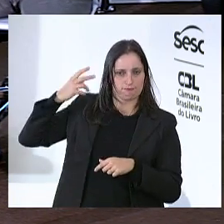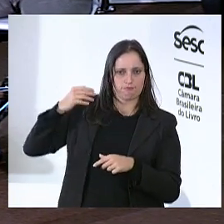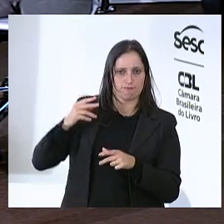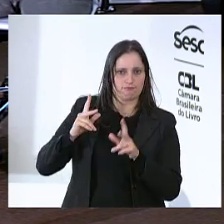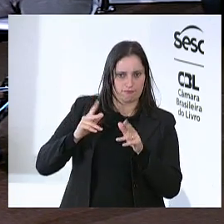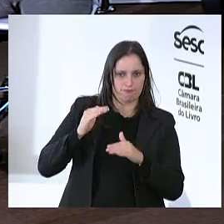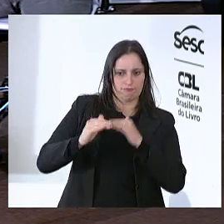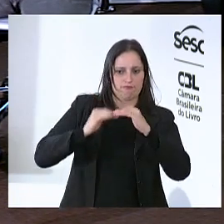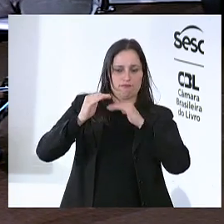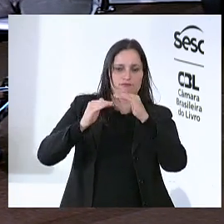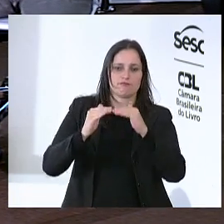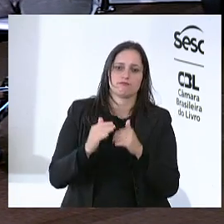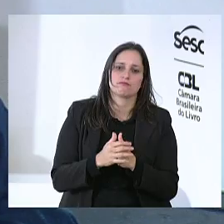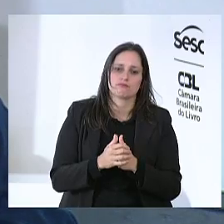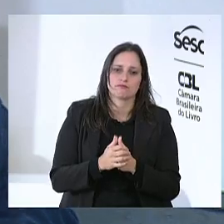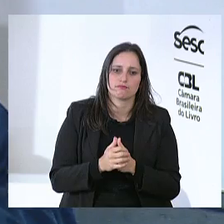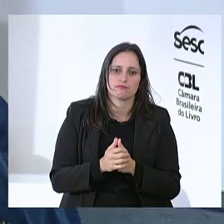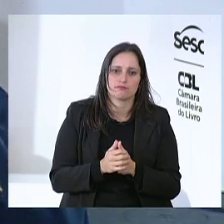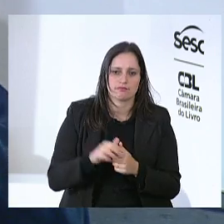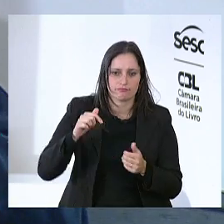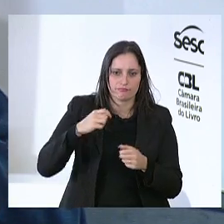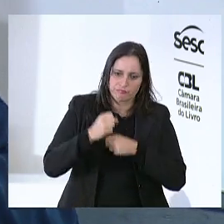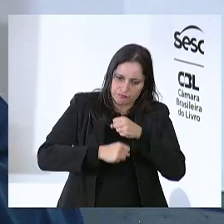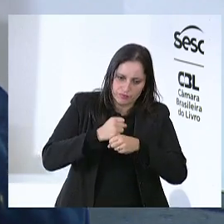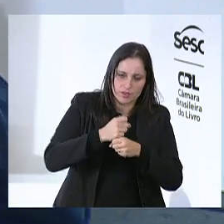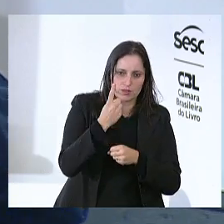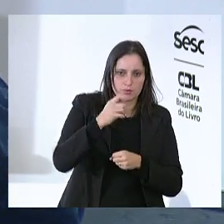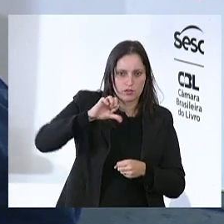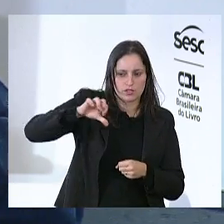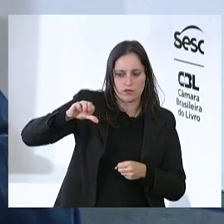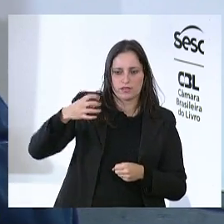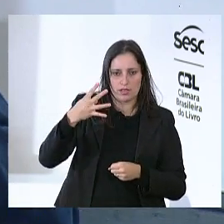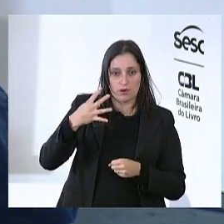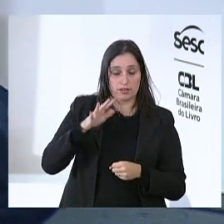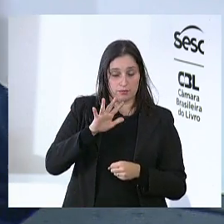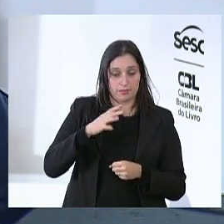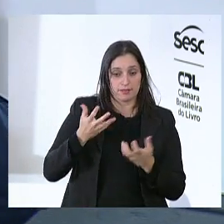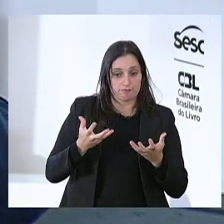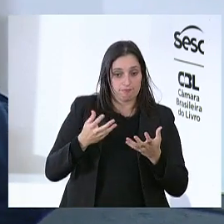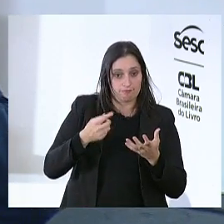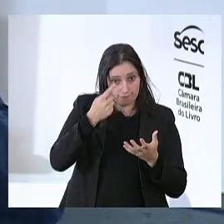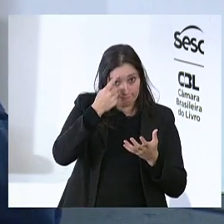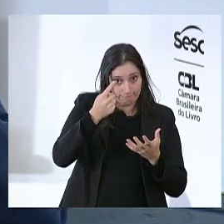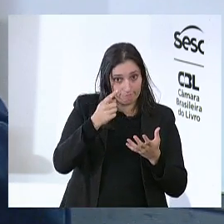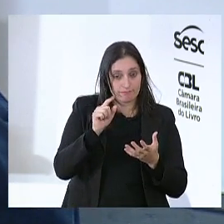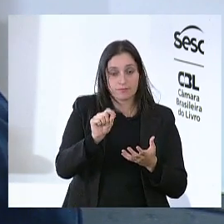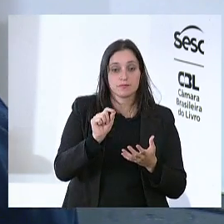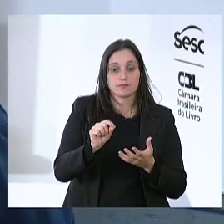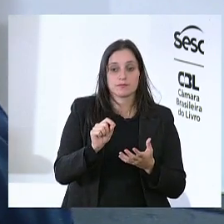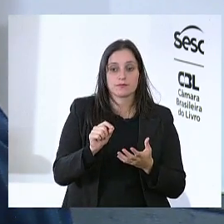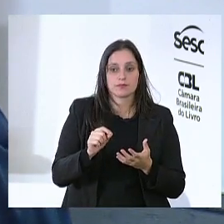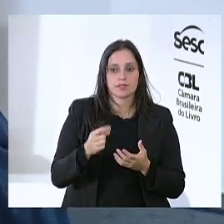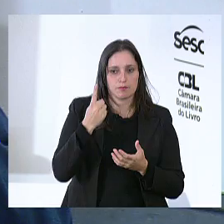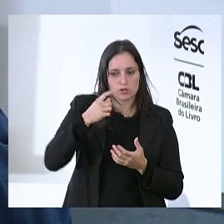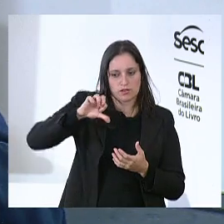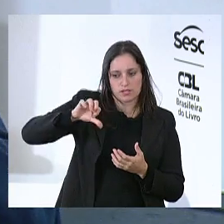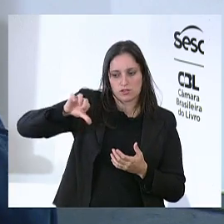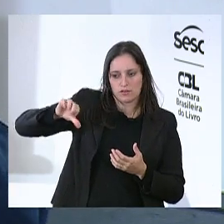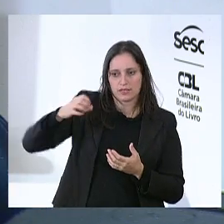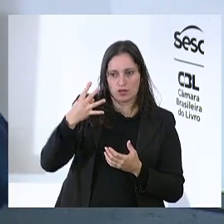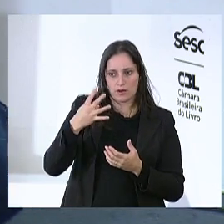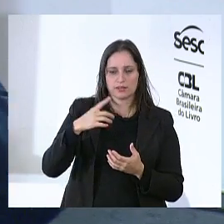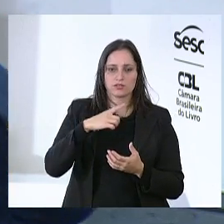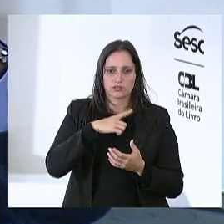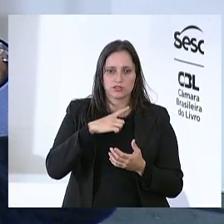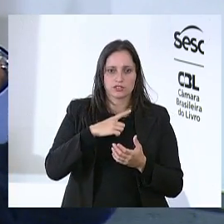da inflação, em 94, eu só queria lembrar o seguinte, em 94, havia 44 países com hiperinflações.